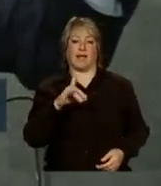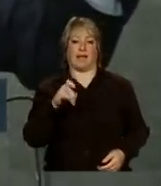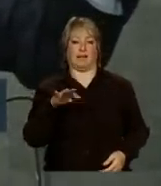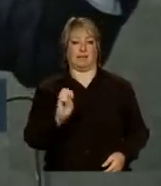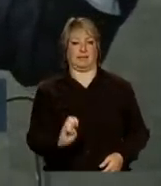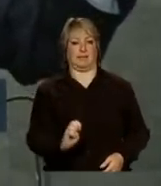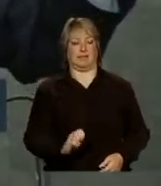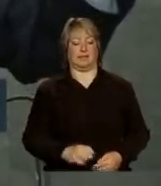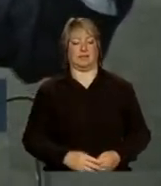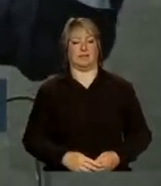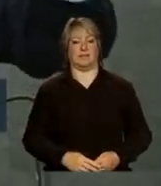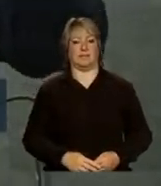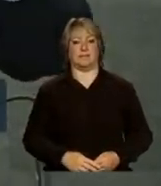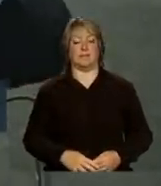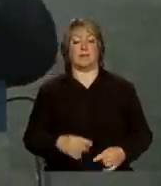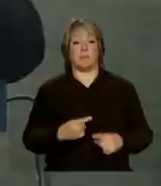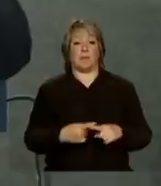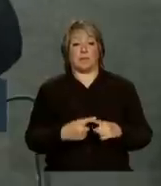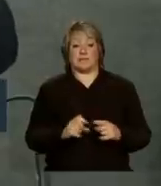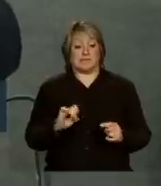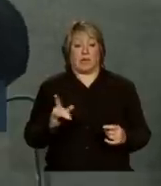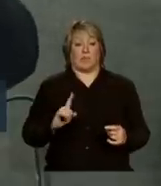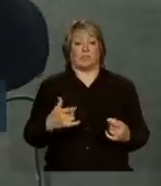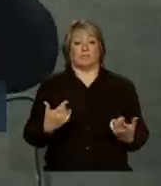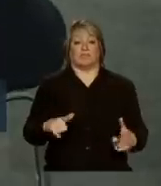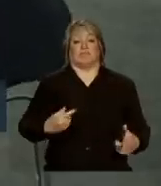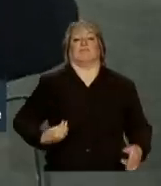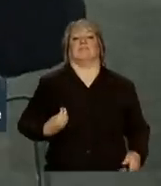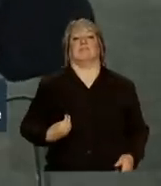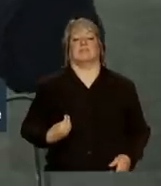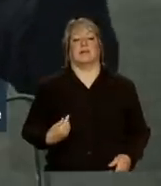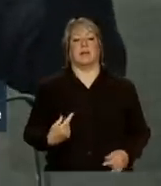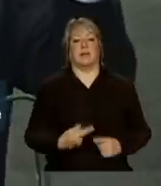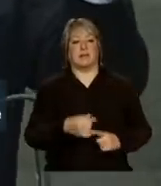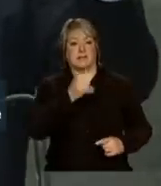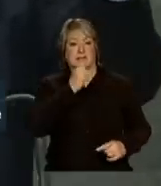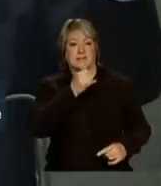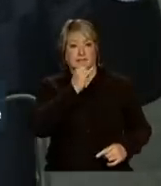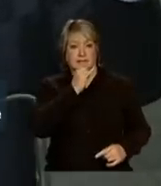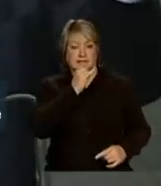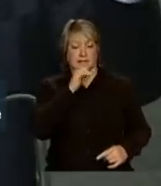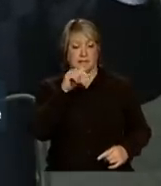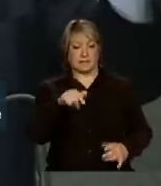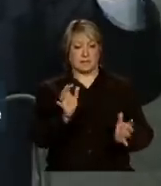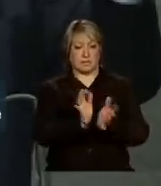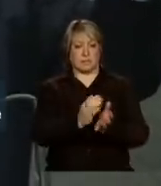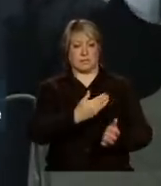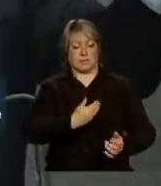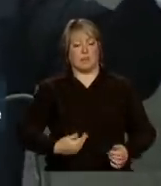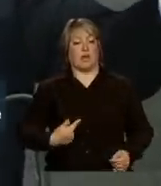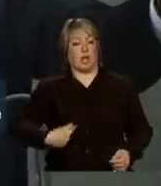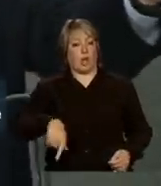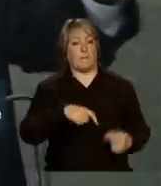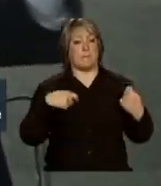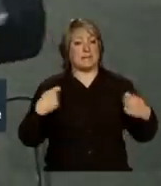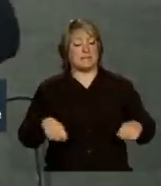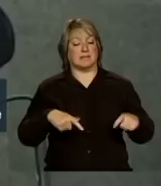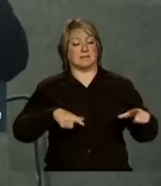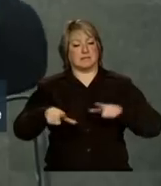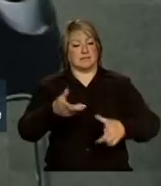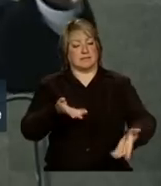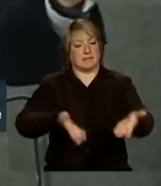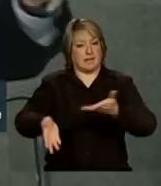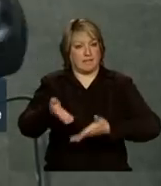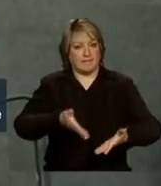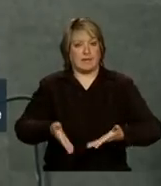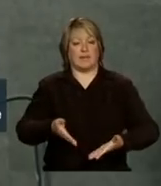existência essa palavra de cliente no setor público não é pril usar tá certo mas nós temos que servir o interesse